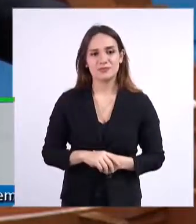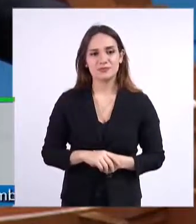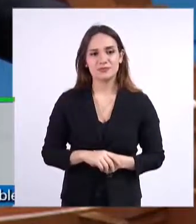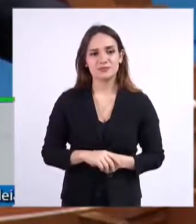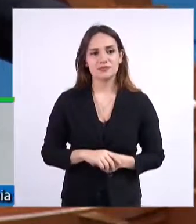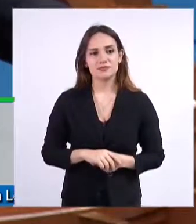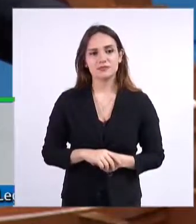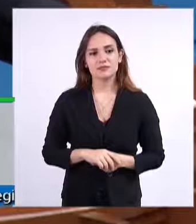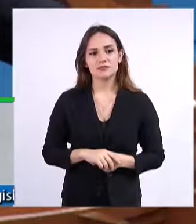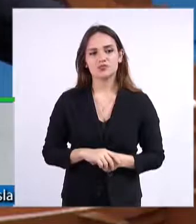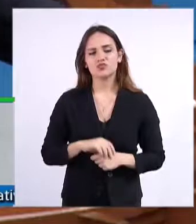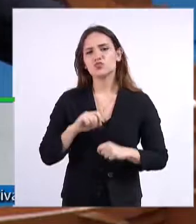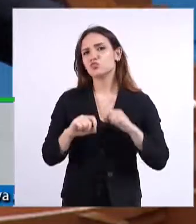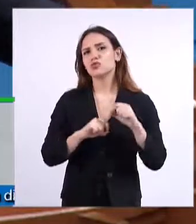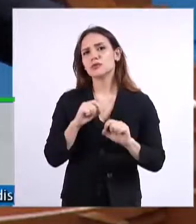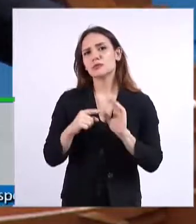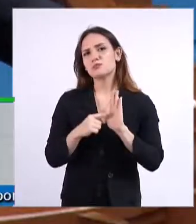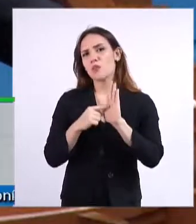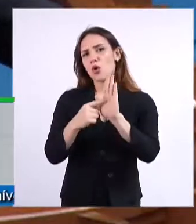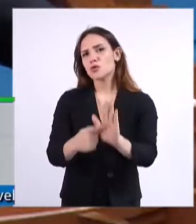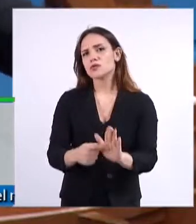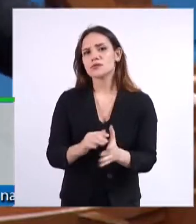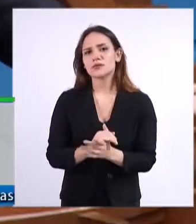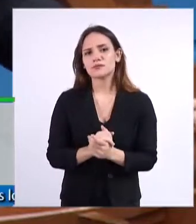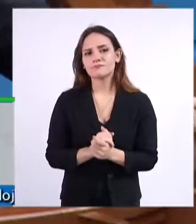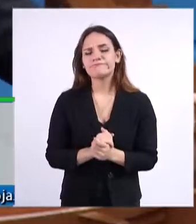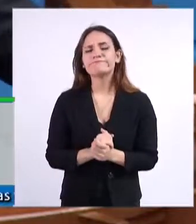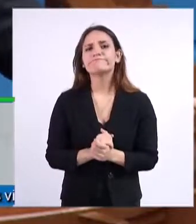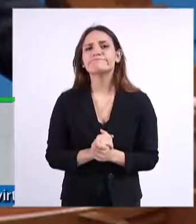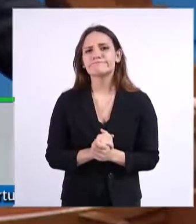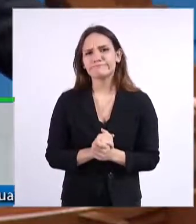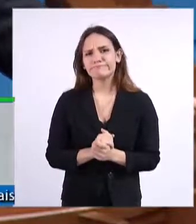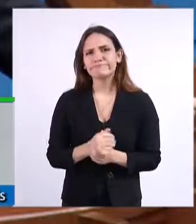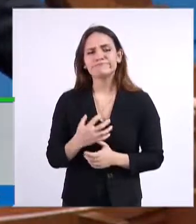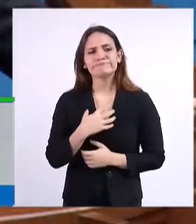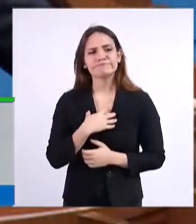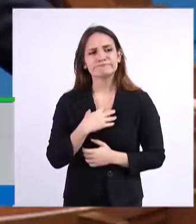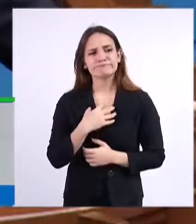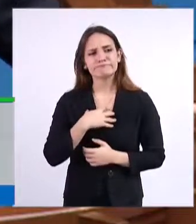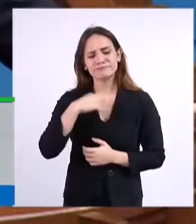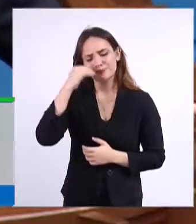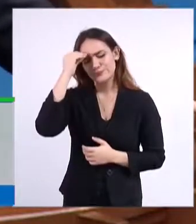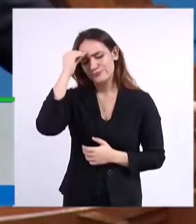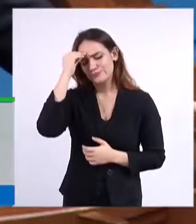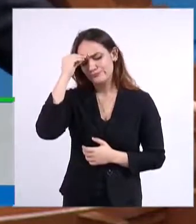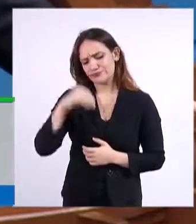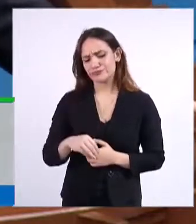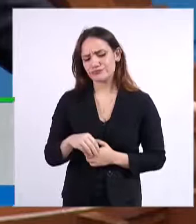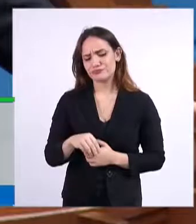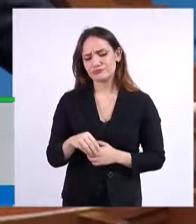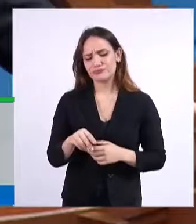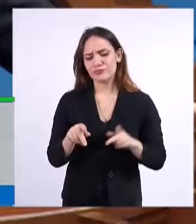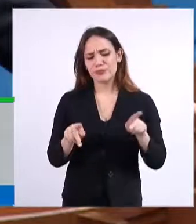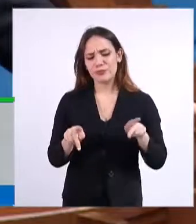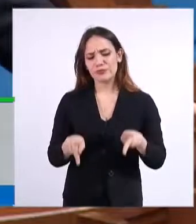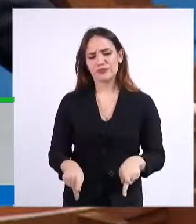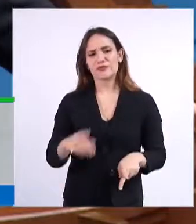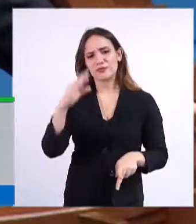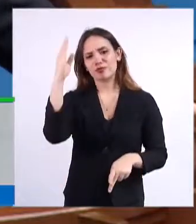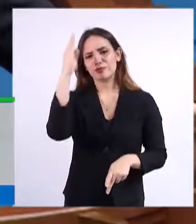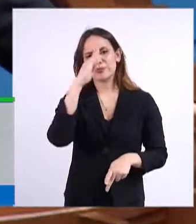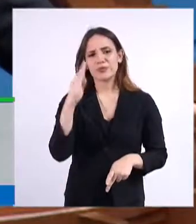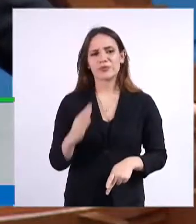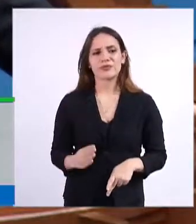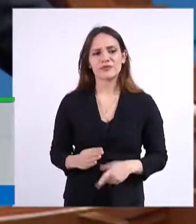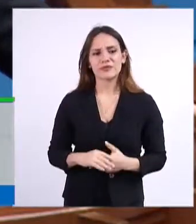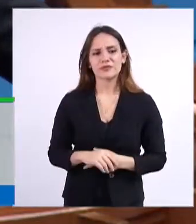E isso demonstra a frustração do povo brasileiro